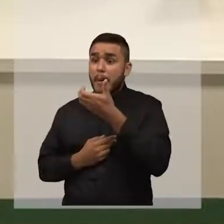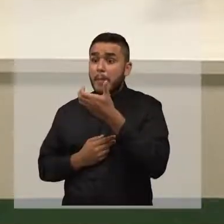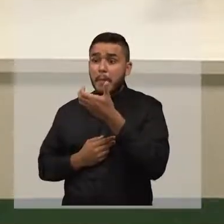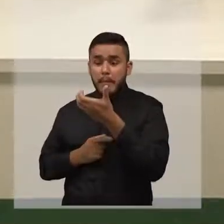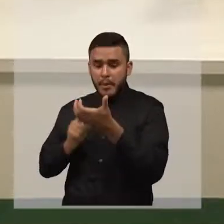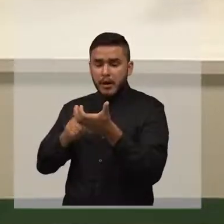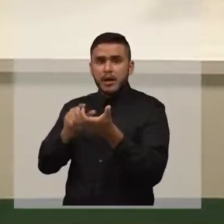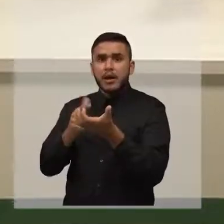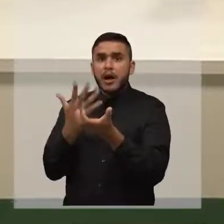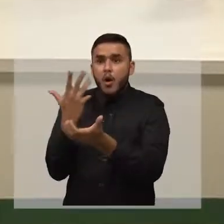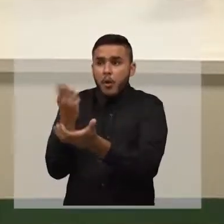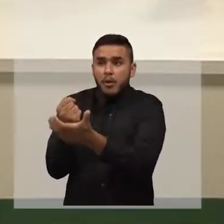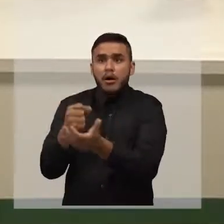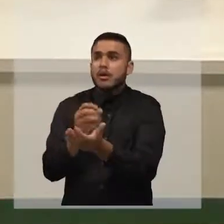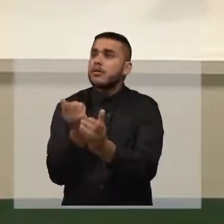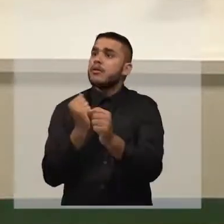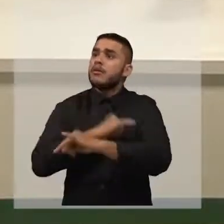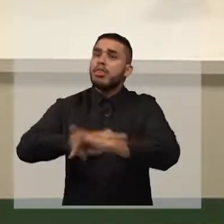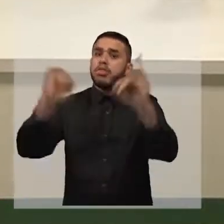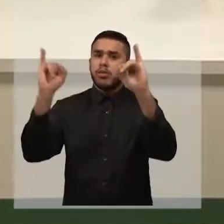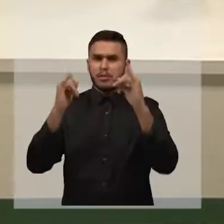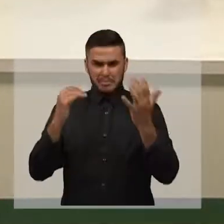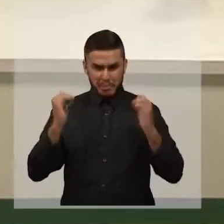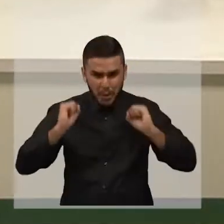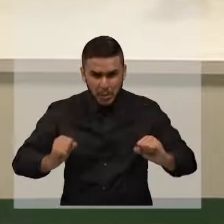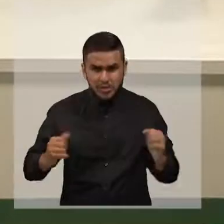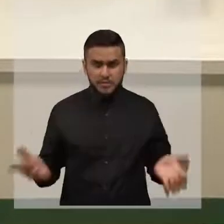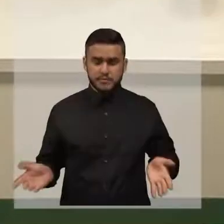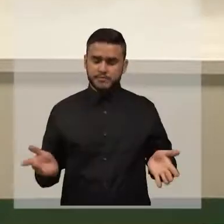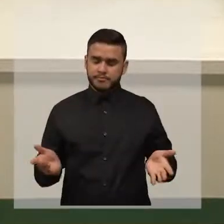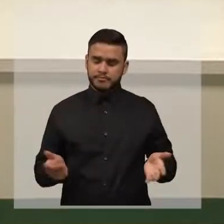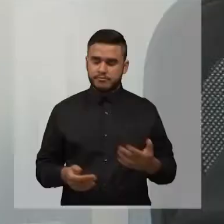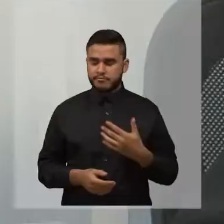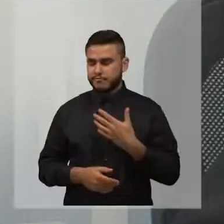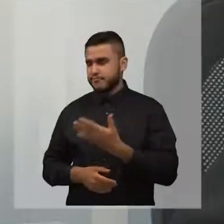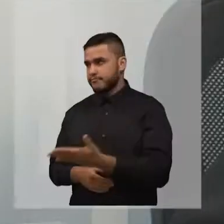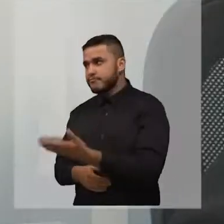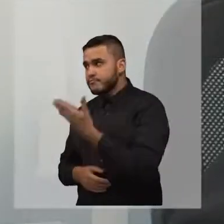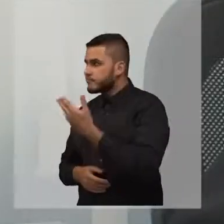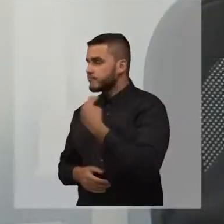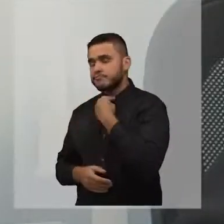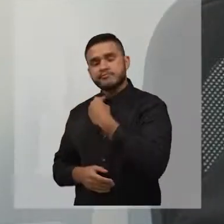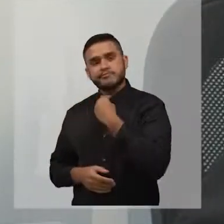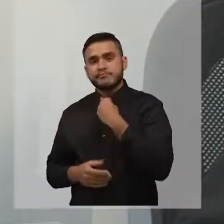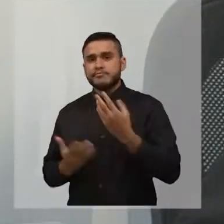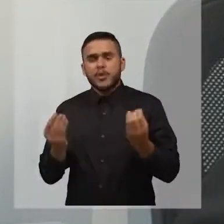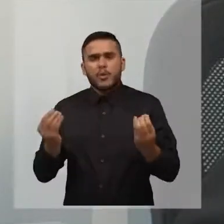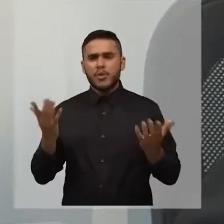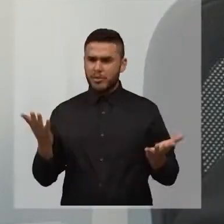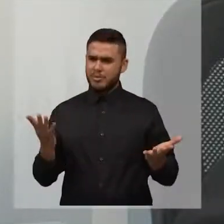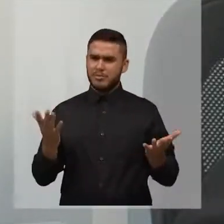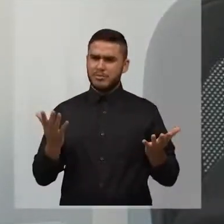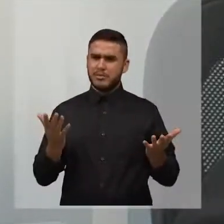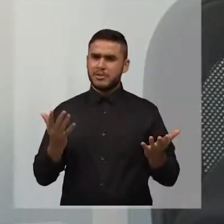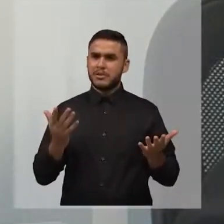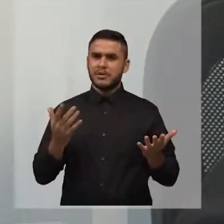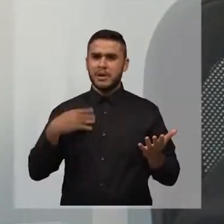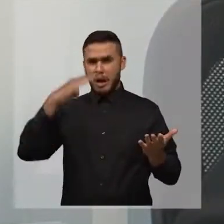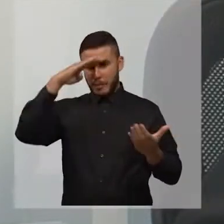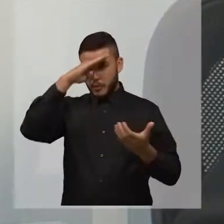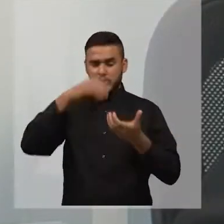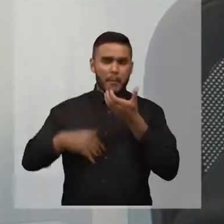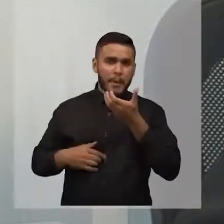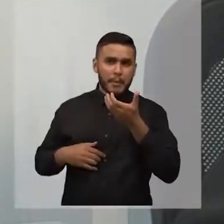amigo, você... Não pode. Isso aí é algo totalmente fora de qualquer